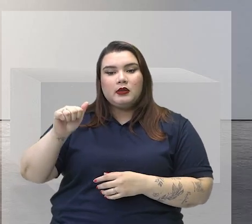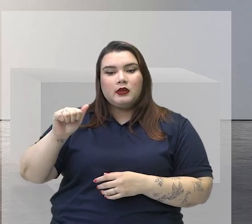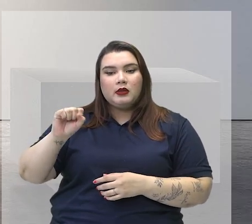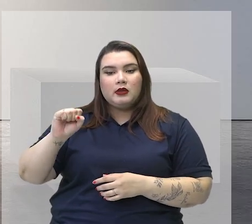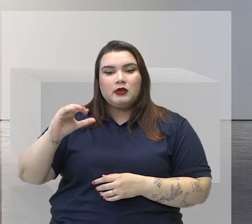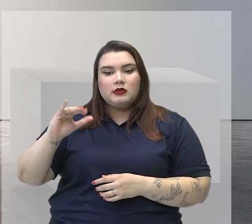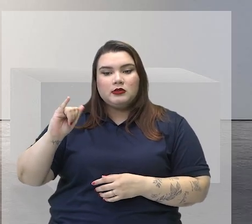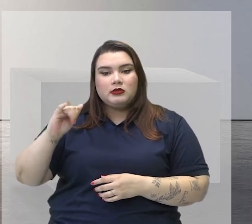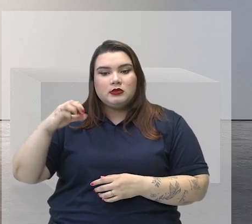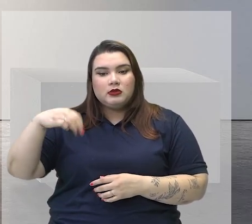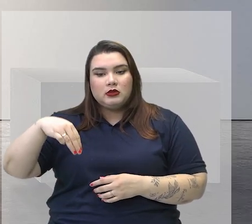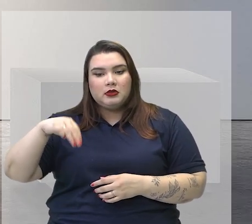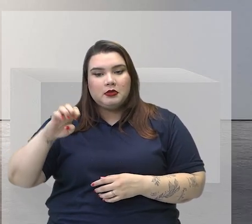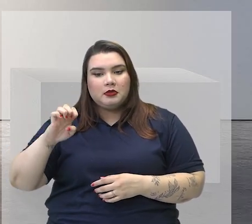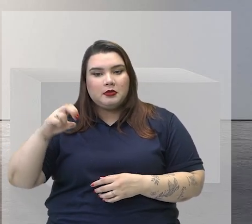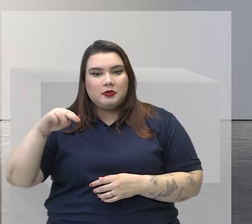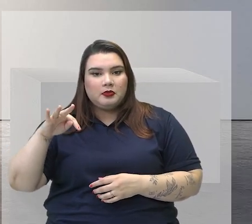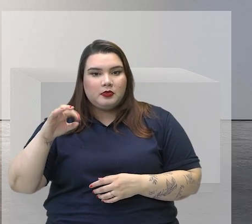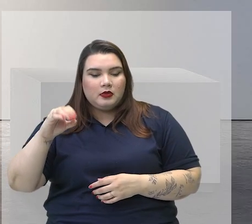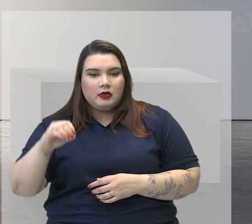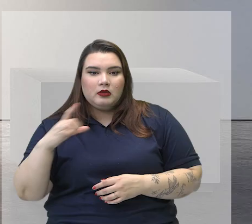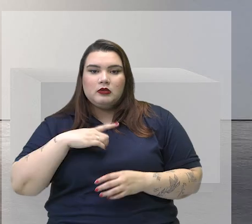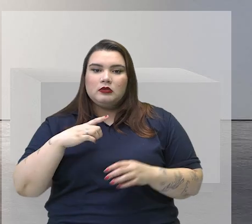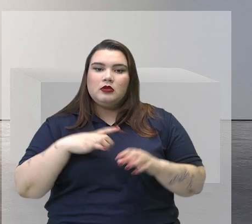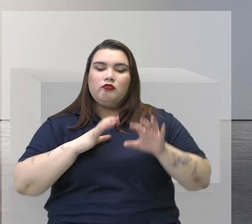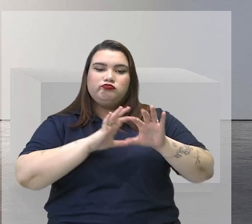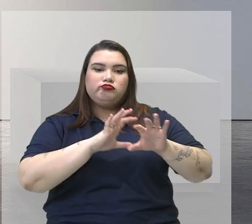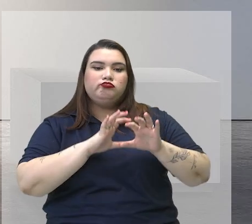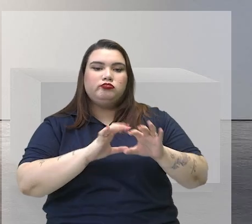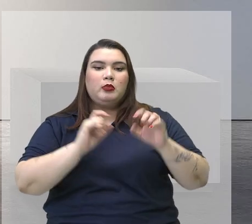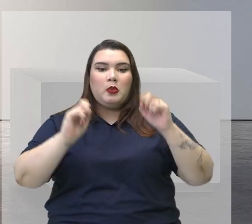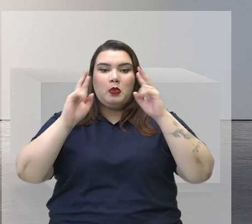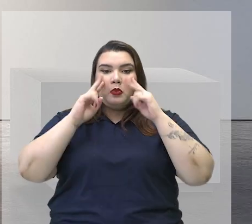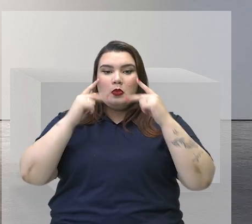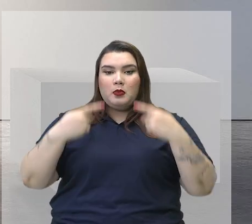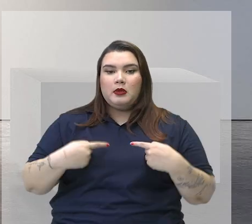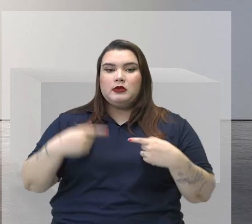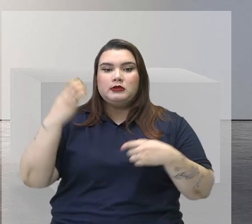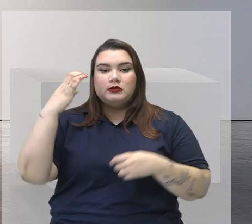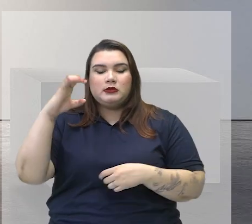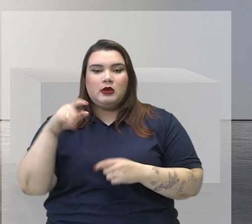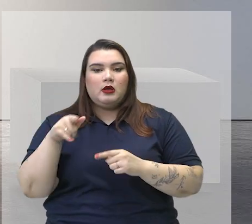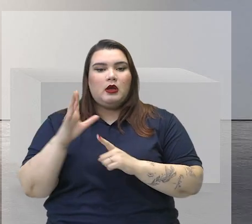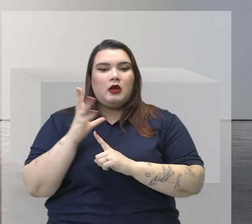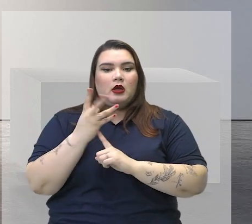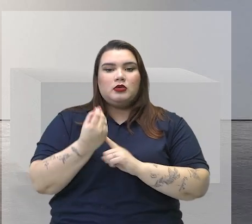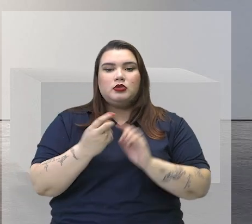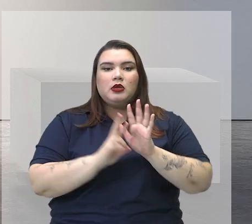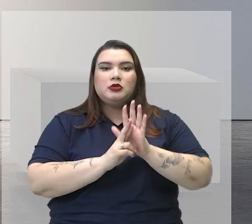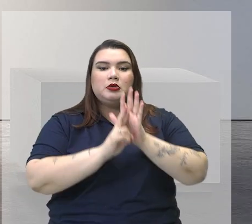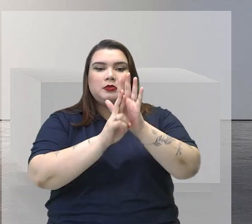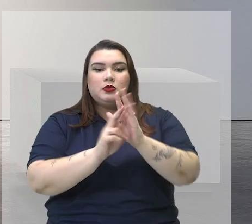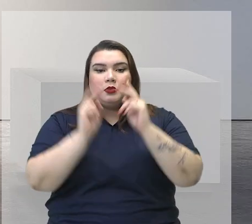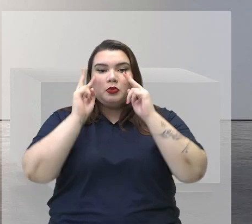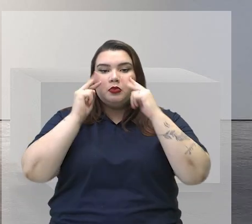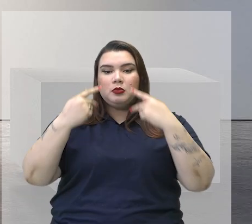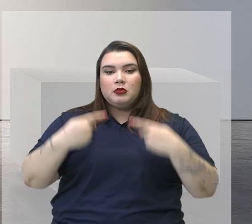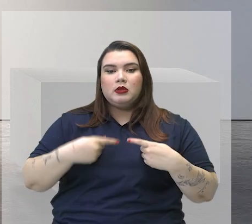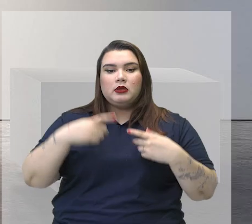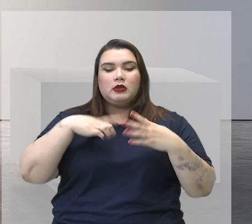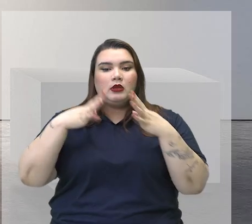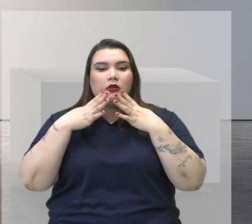no Renascimento, com o fortalecimento do humanismo e da ciência, a arte passou a retratar o ser humano de forma